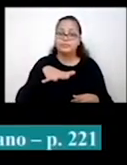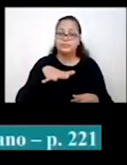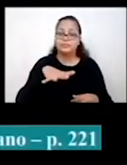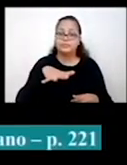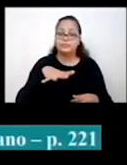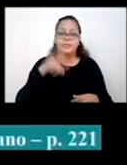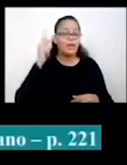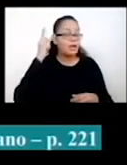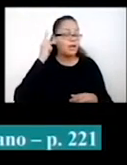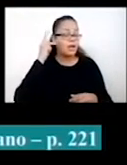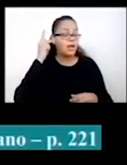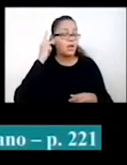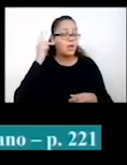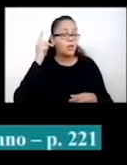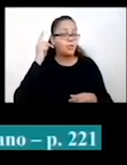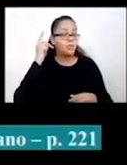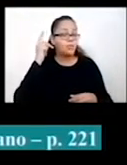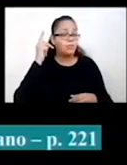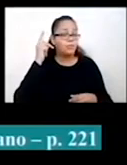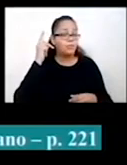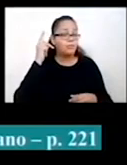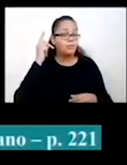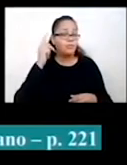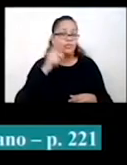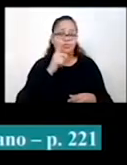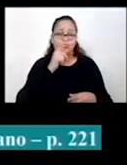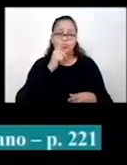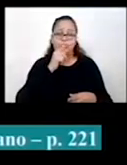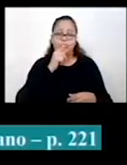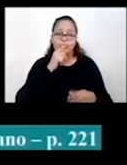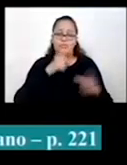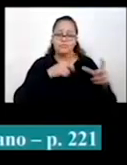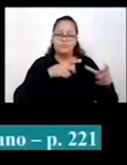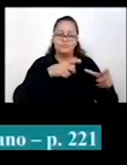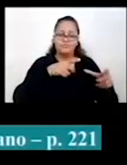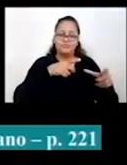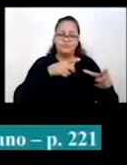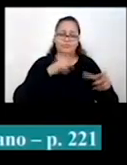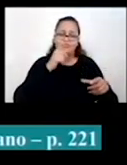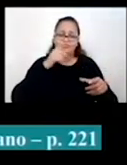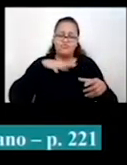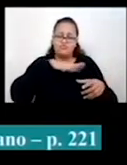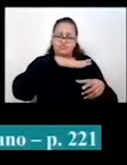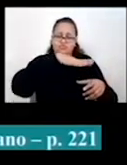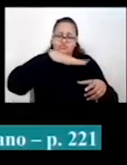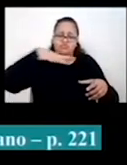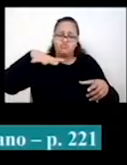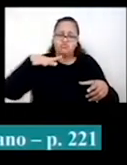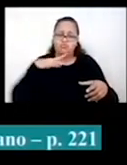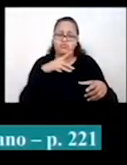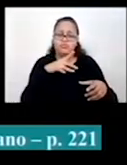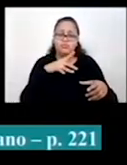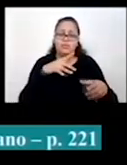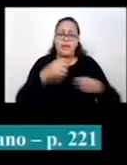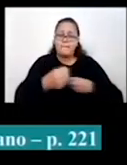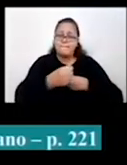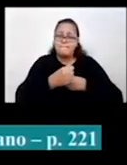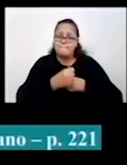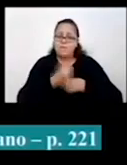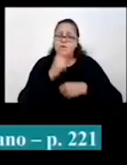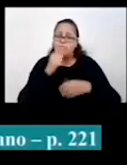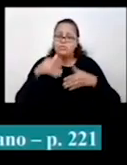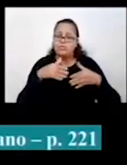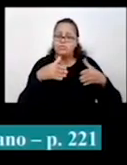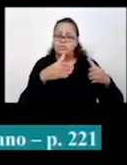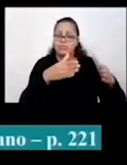certo? É comum acontecer inundações nos bairros mais baixos, né, os bairros mais próximos do